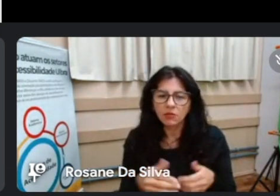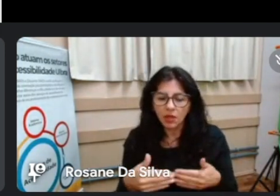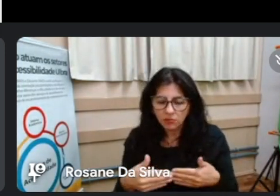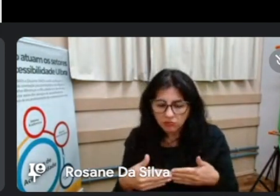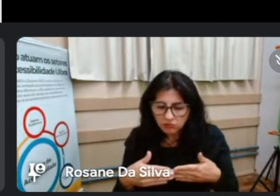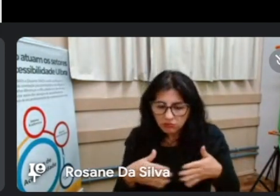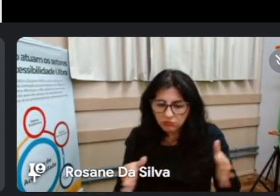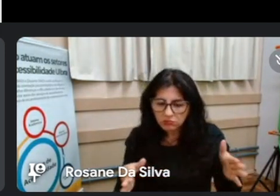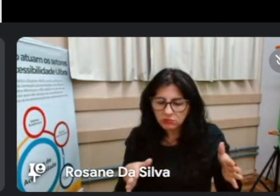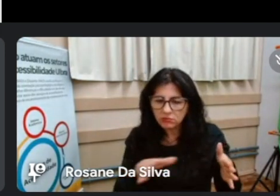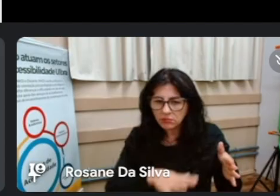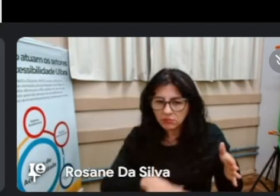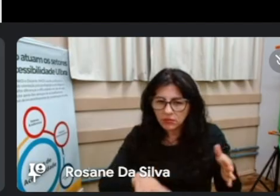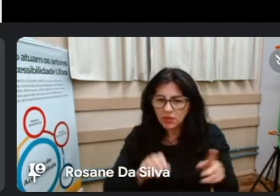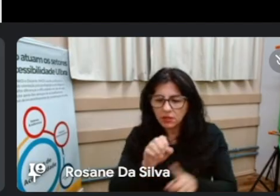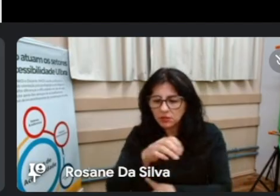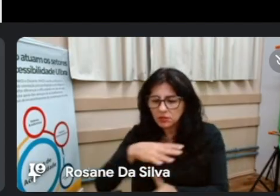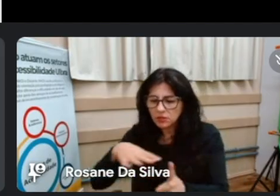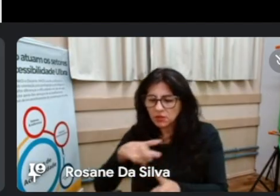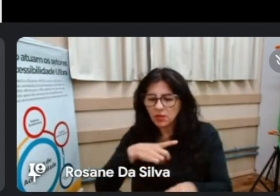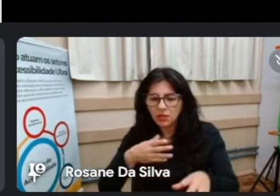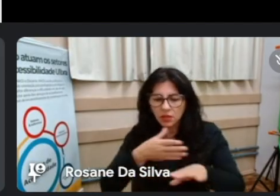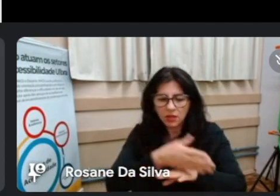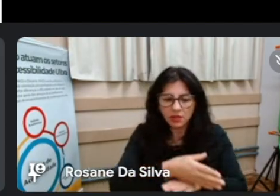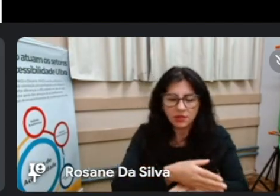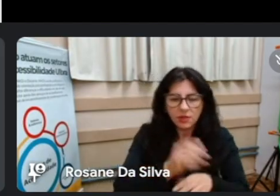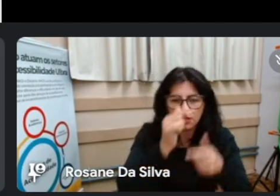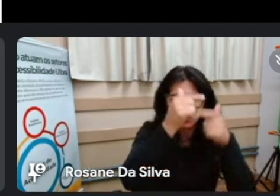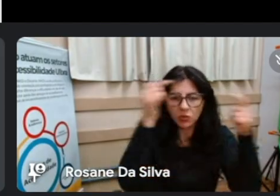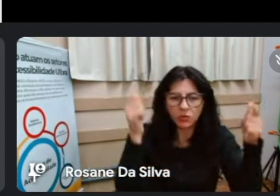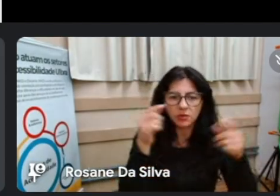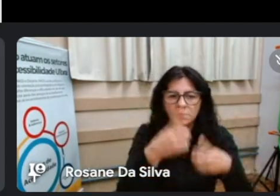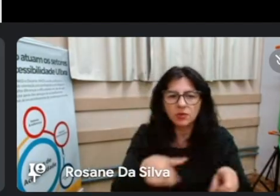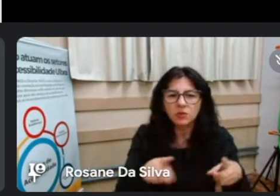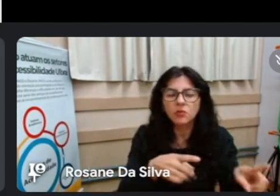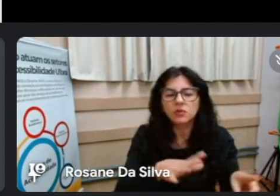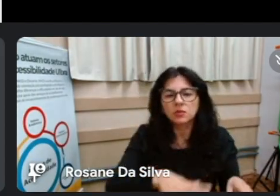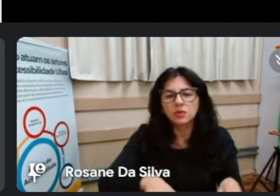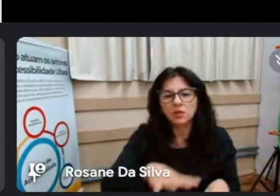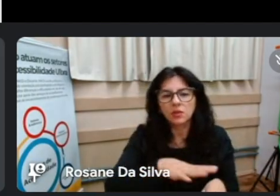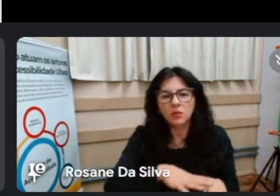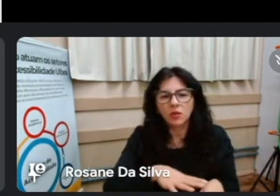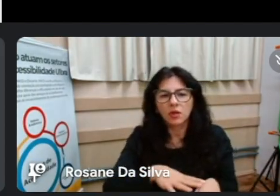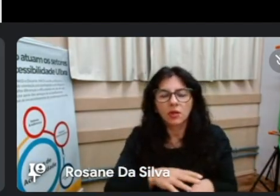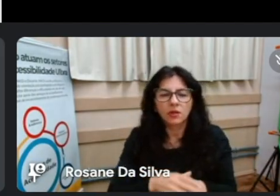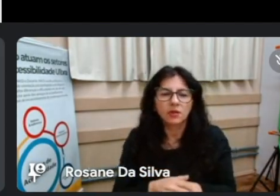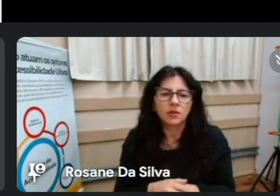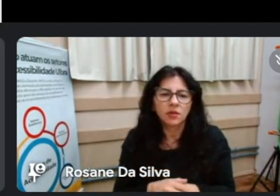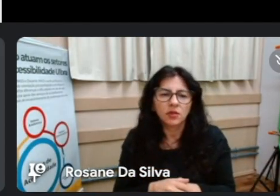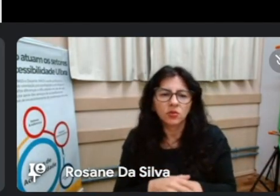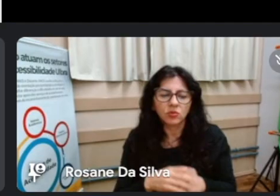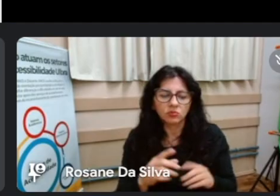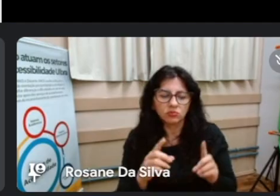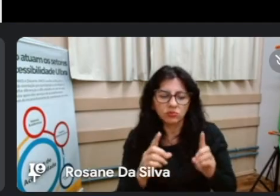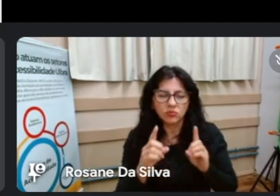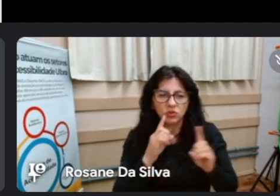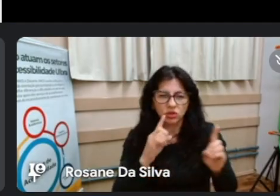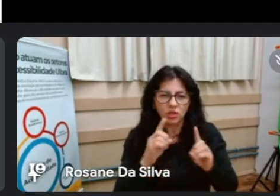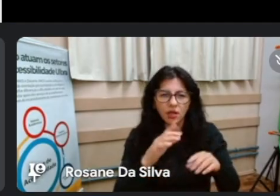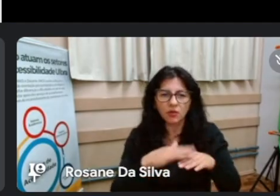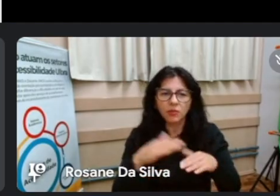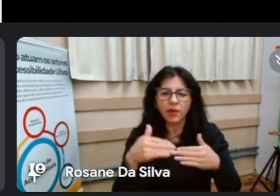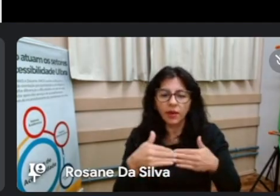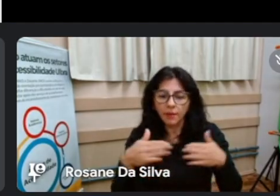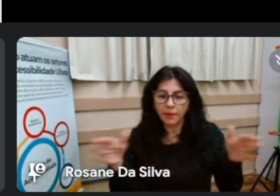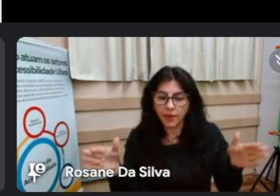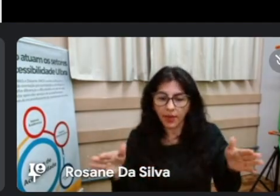práticas e conhecimentos musicais num diálogo que seja mais aberto mais interessante mais Franco né